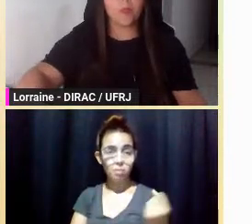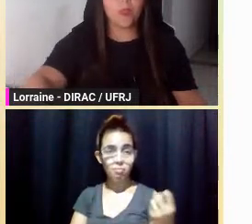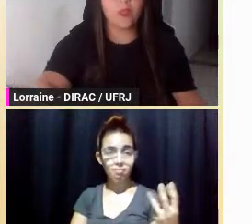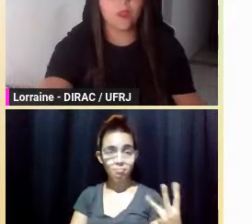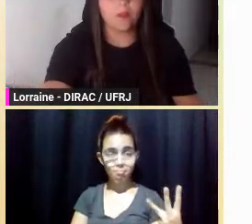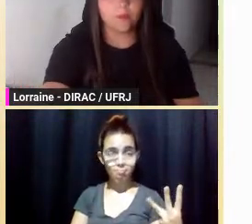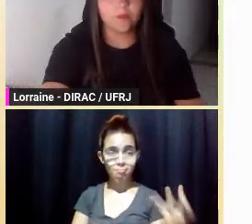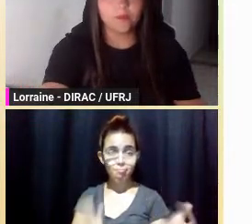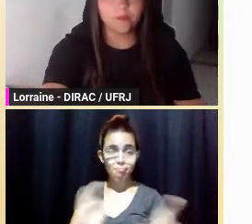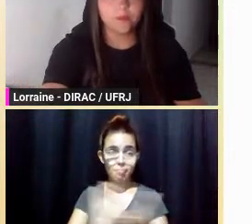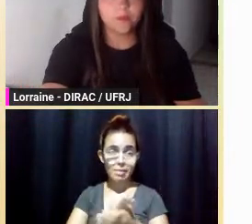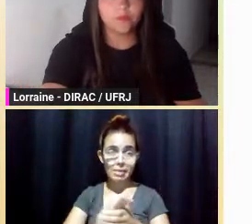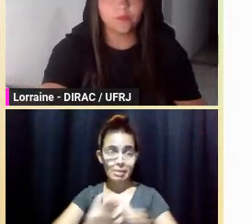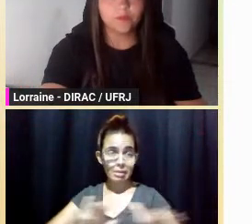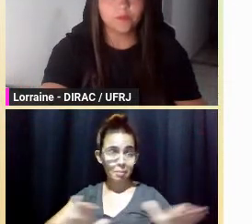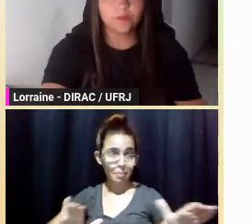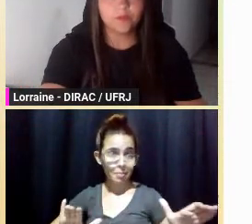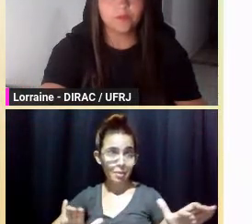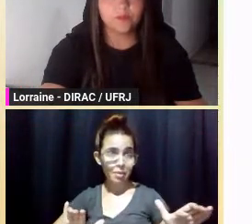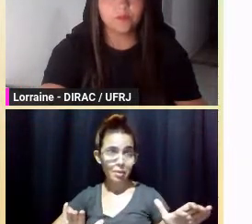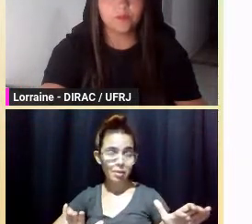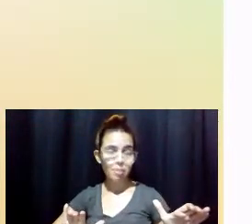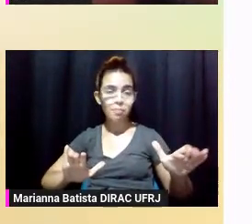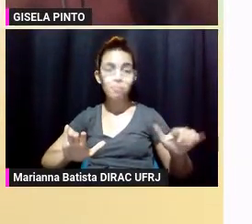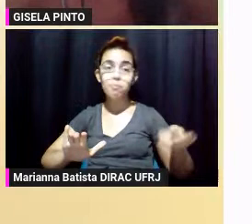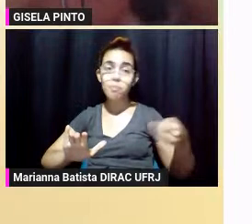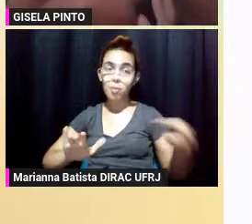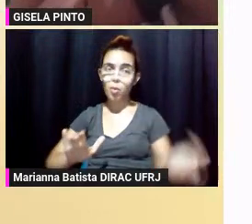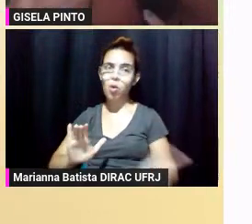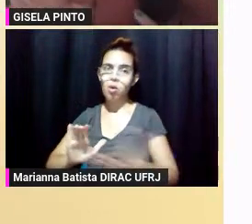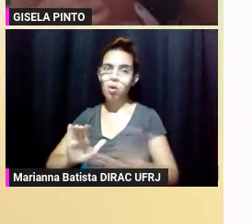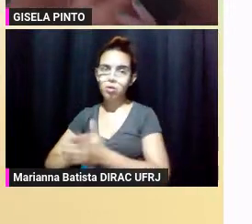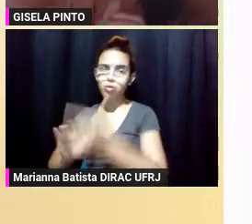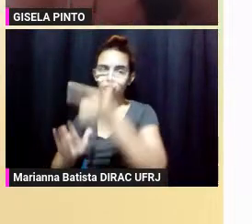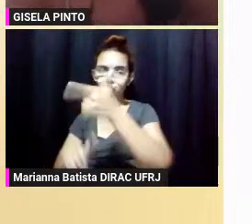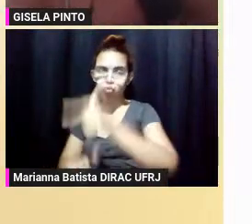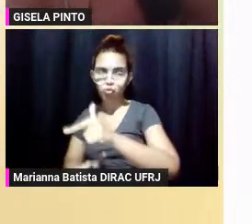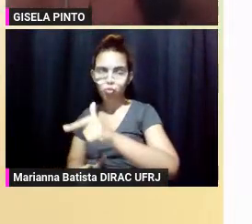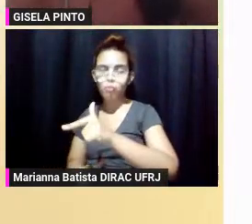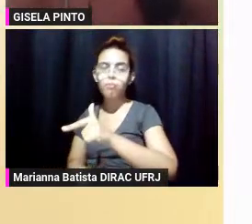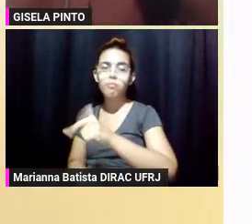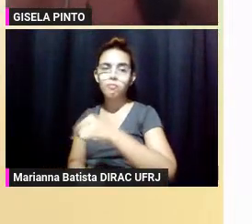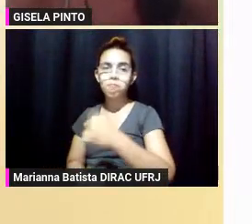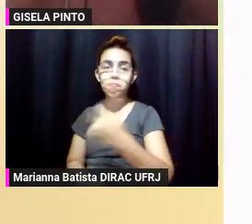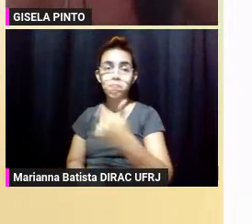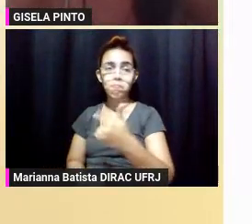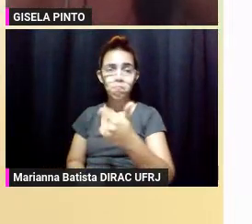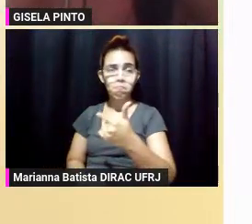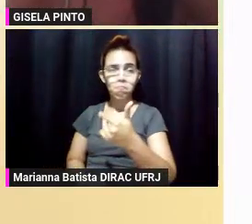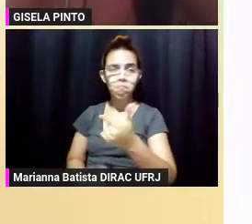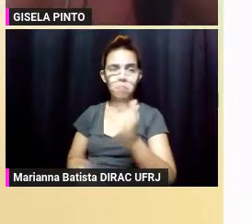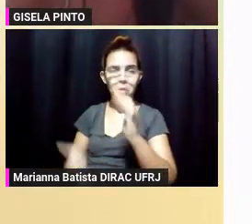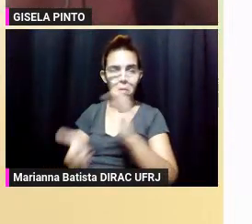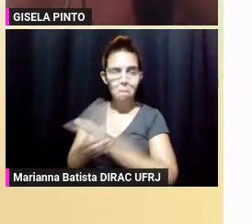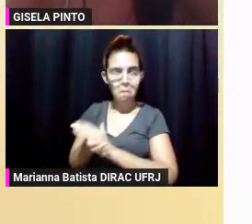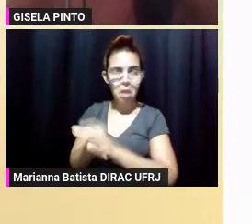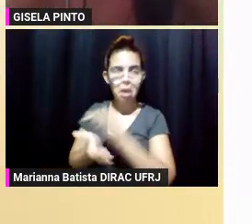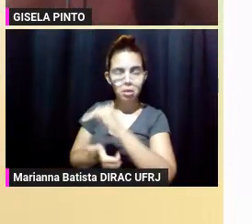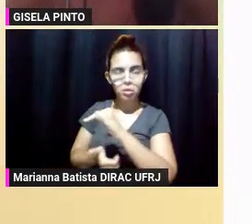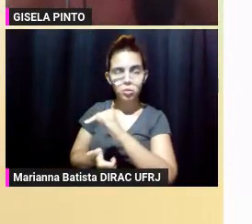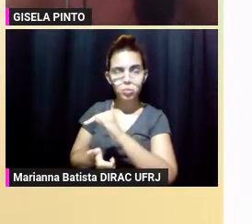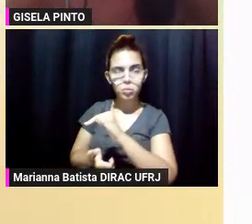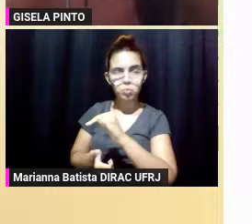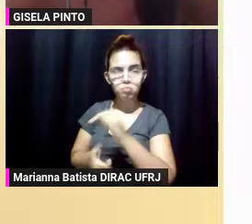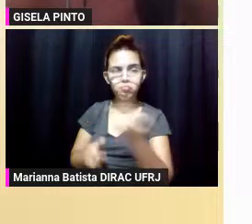e me uni ao meu segundo companheiro, numa transição bem célere de um para o outro,